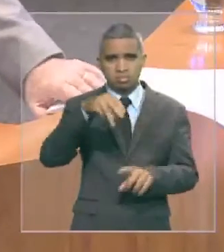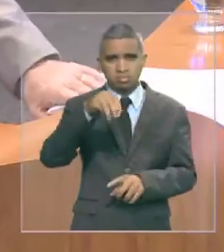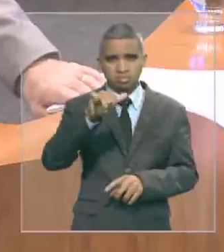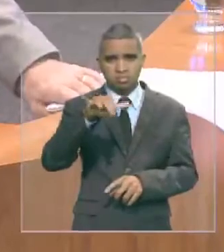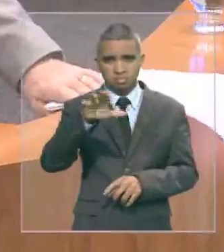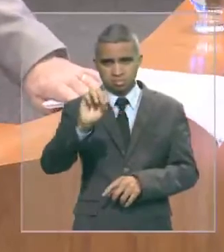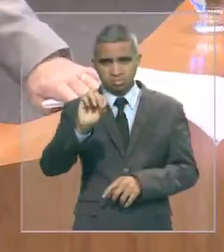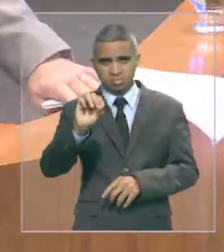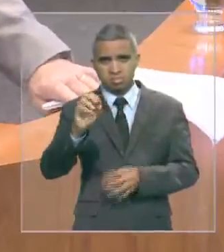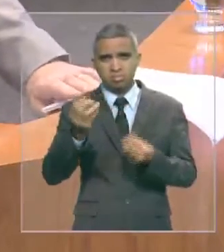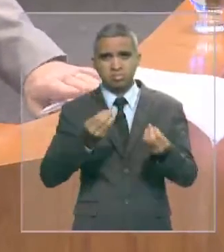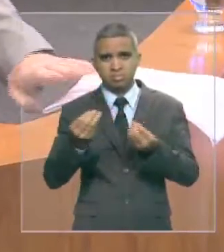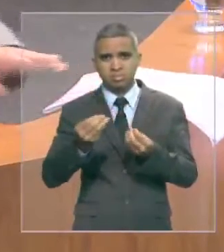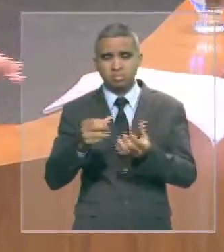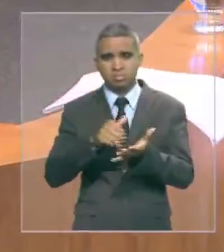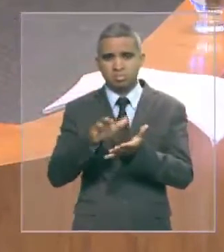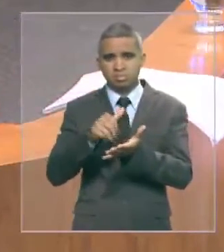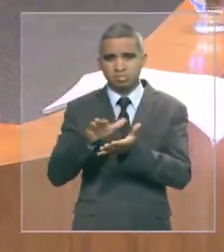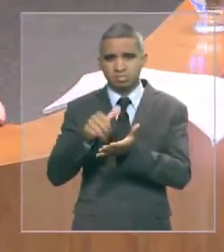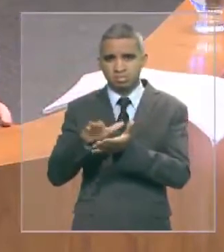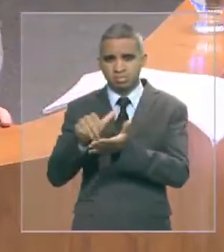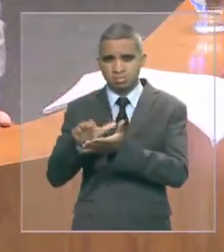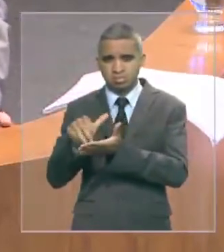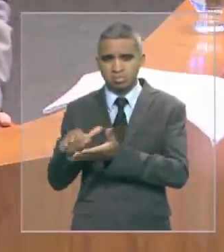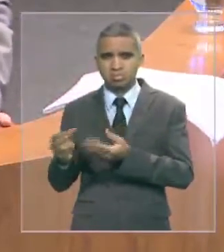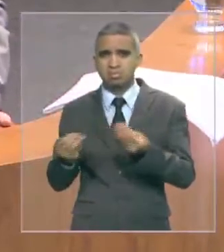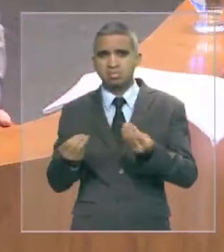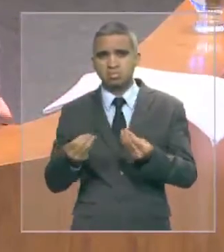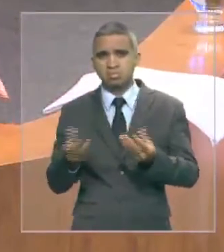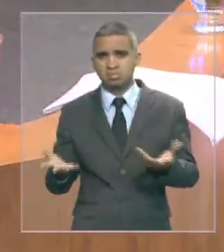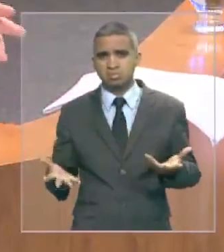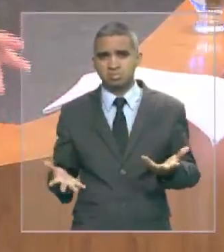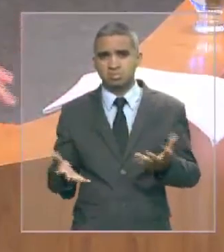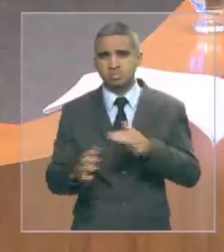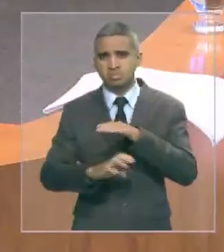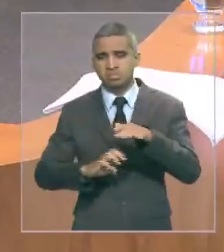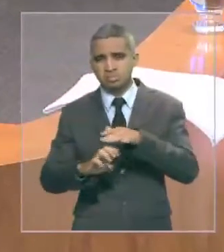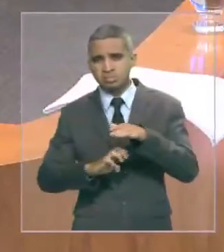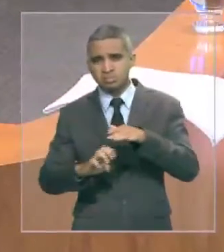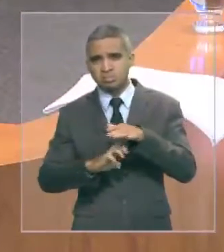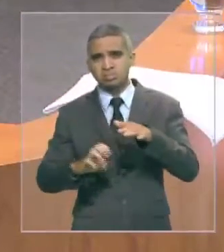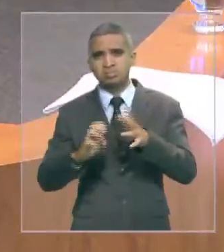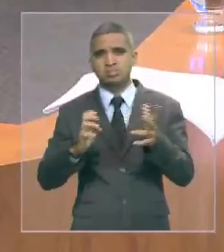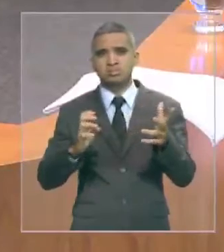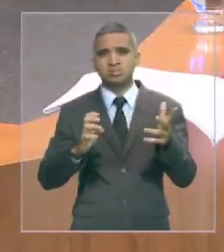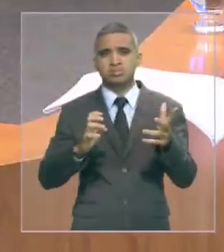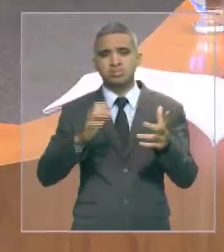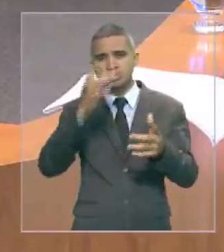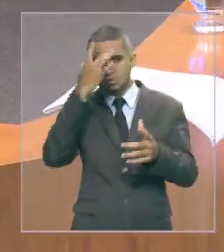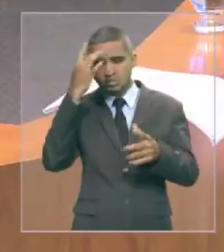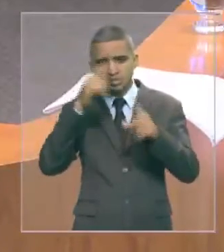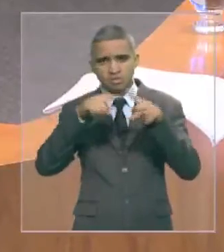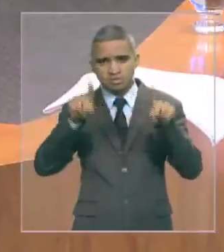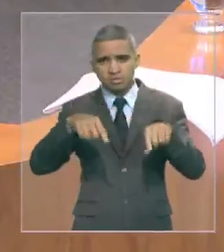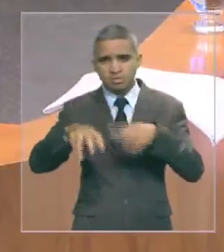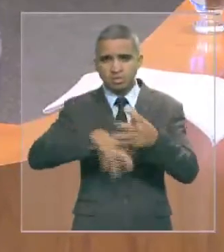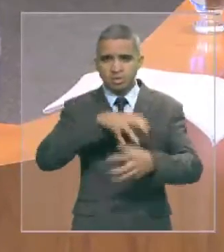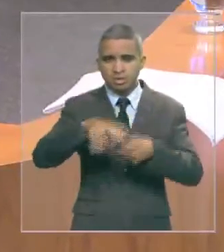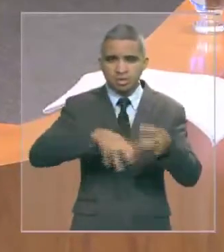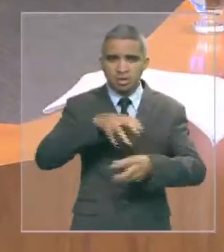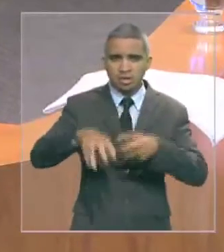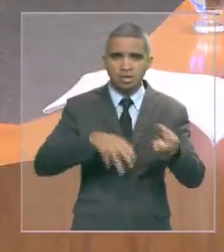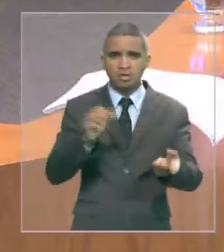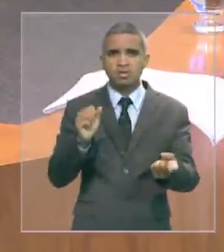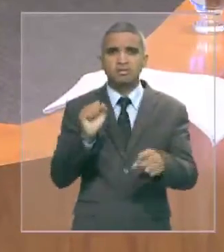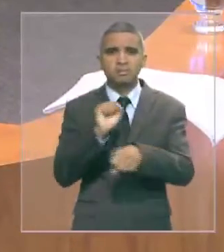e eles reclamando aumento e as empresas e os funcionários fazendo greve, parando o sistema,